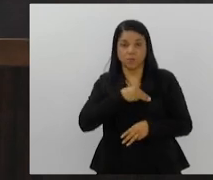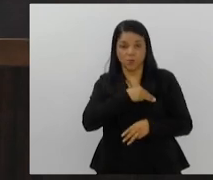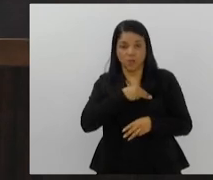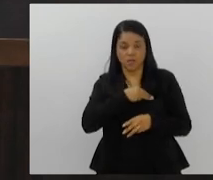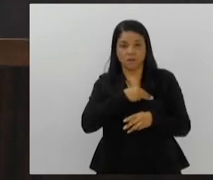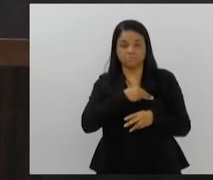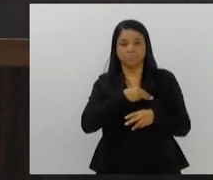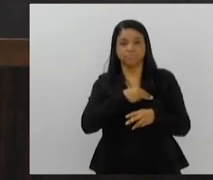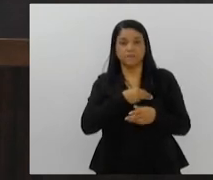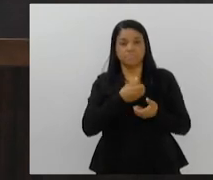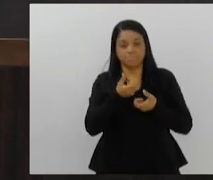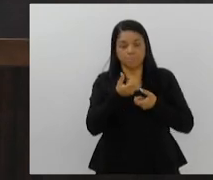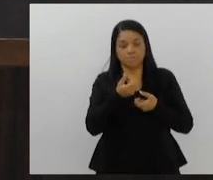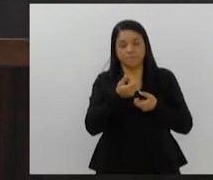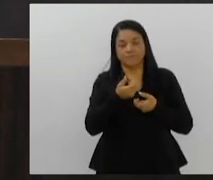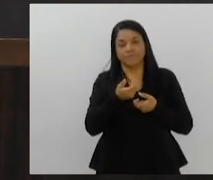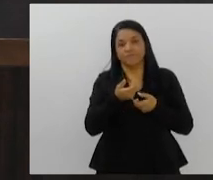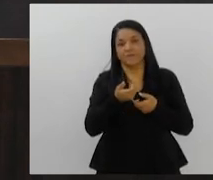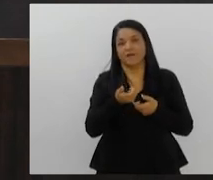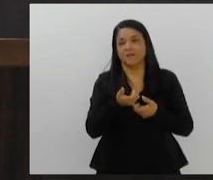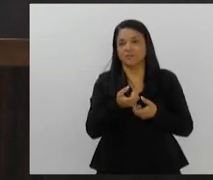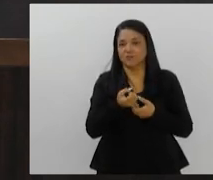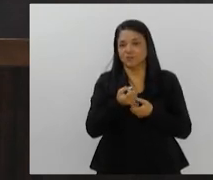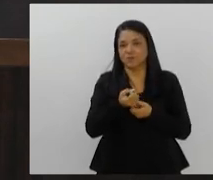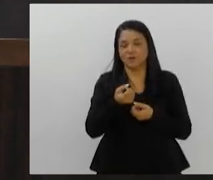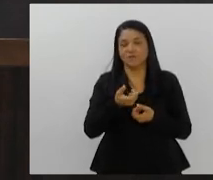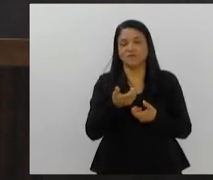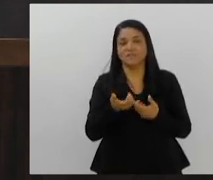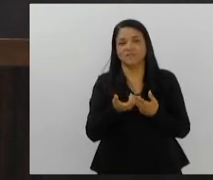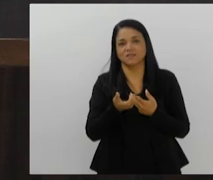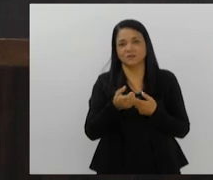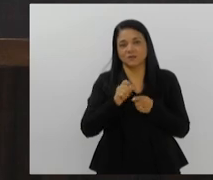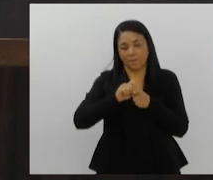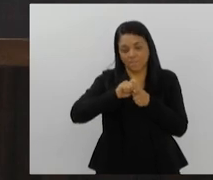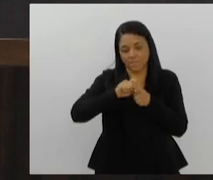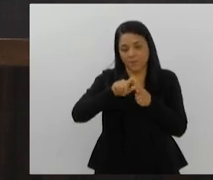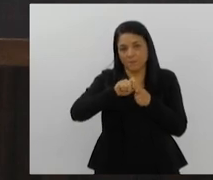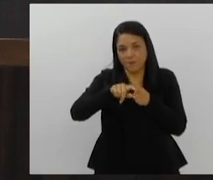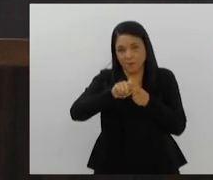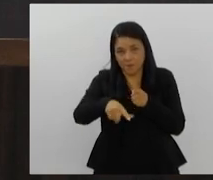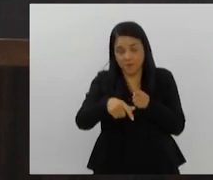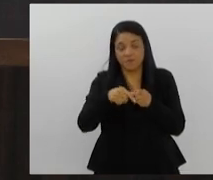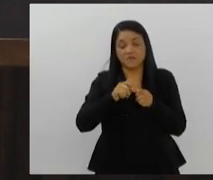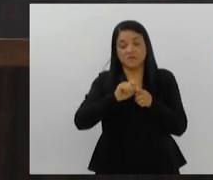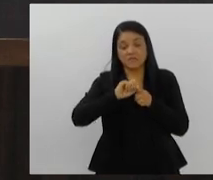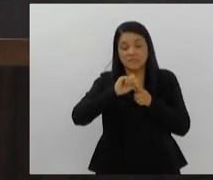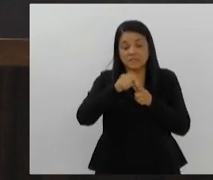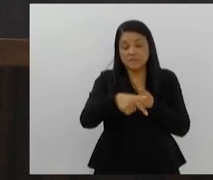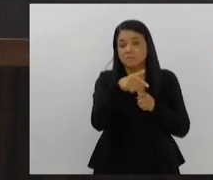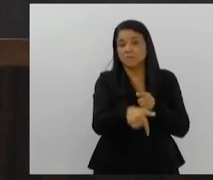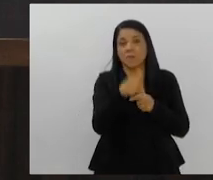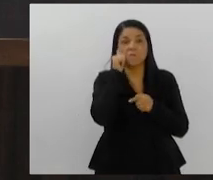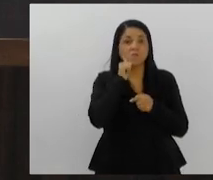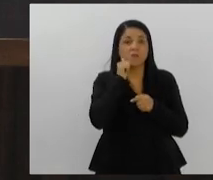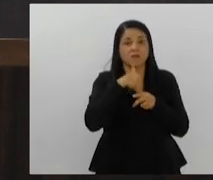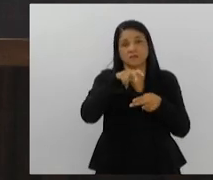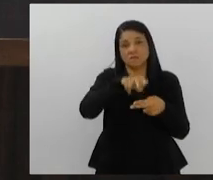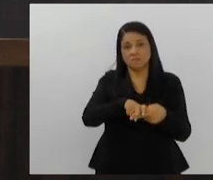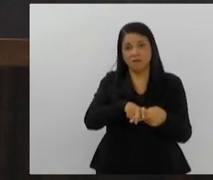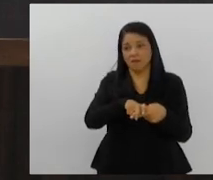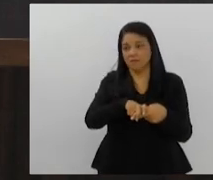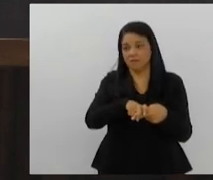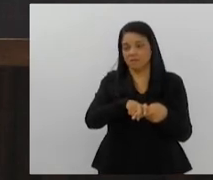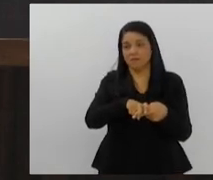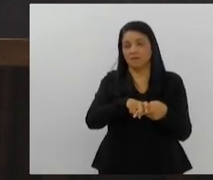Ejaculando. Mais uma vez, uma mulher sendo tentada, tentaram tirar o seu direito de ir e vir,